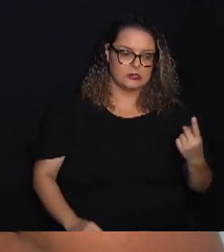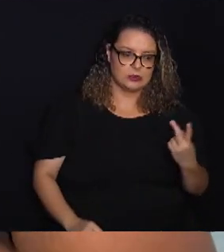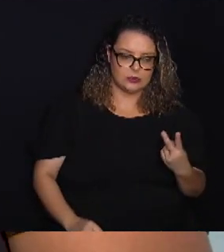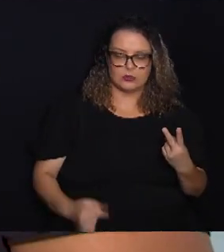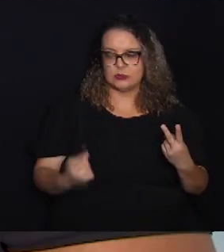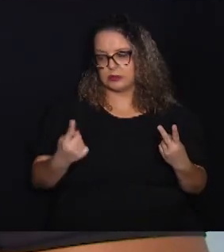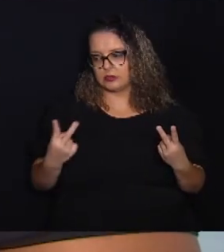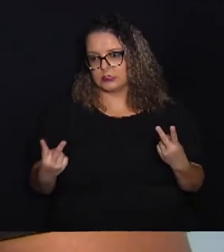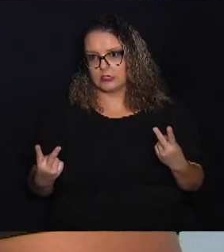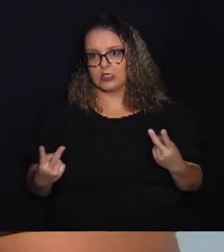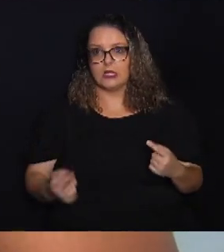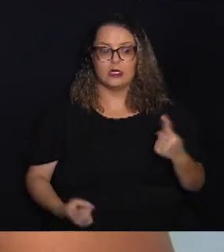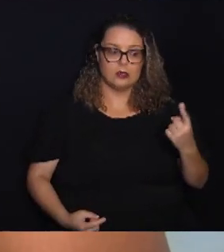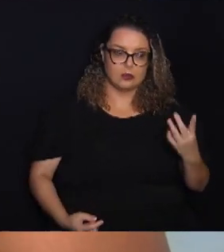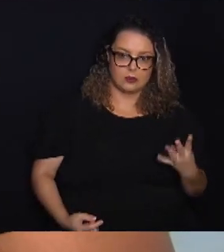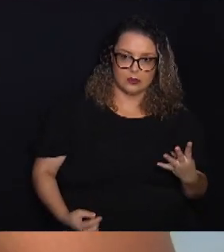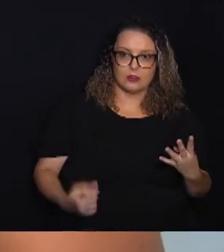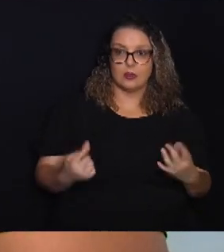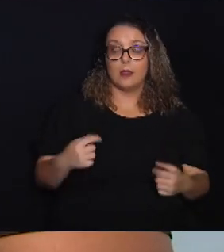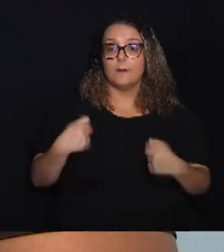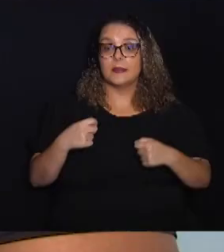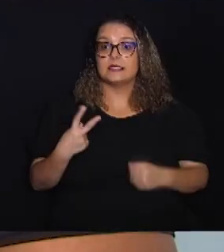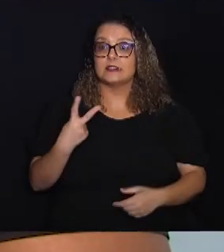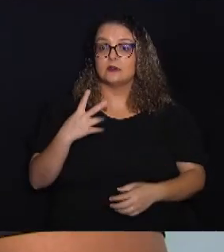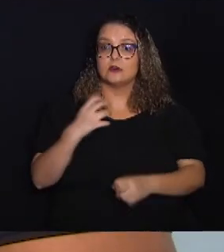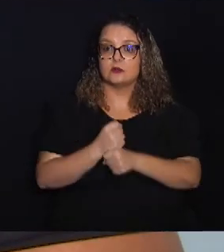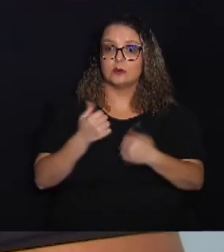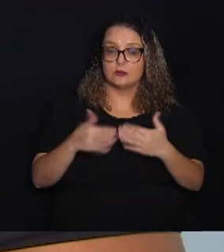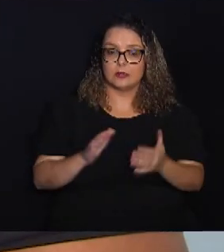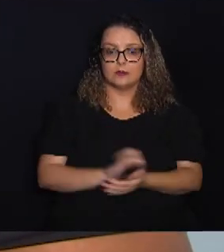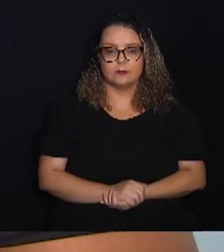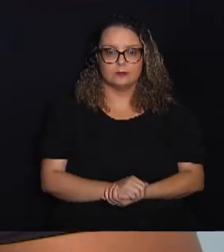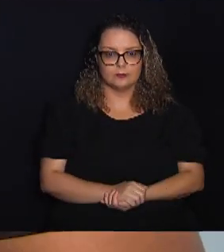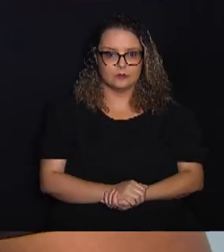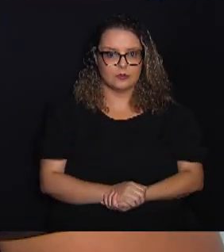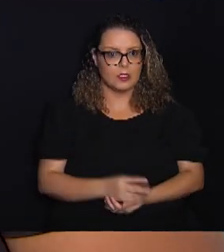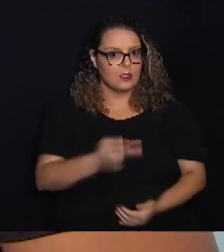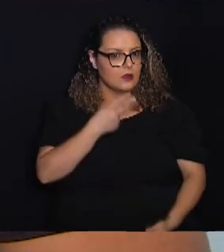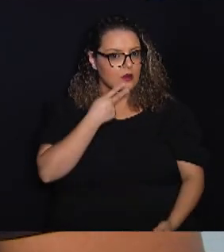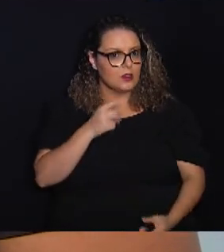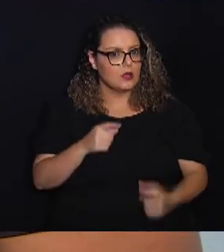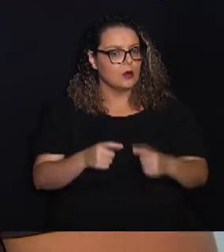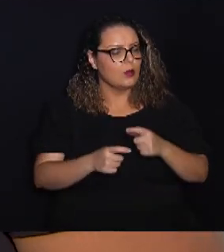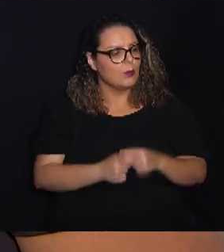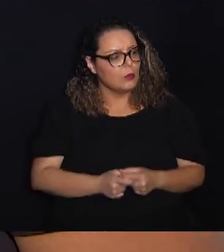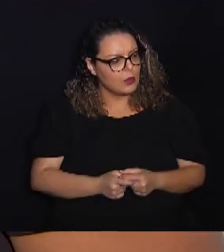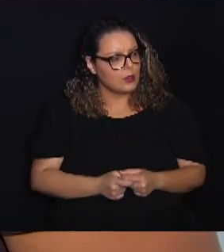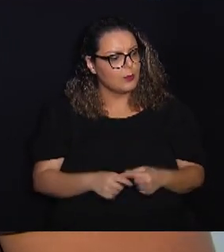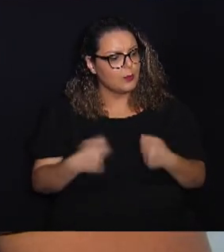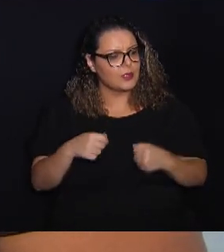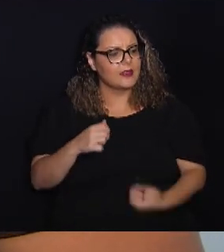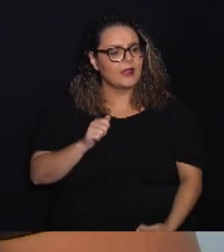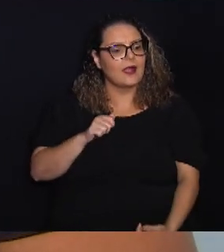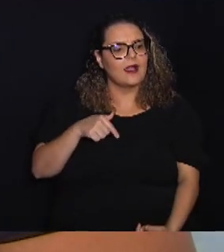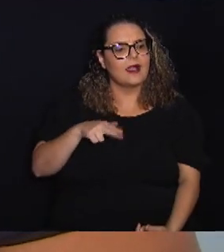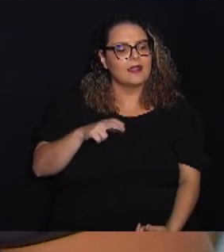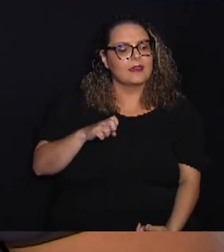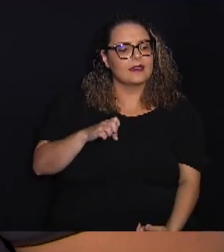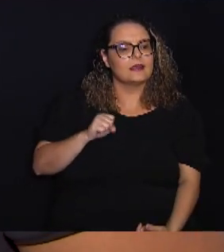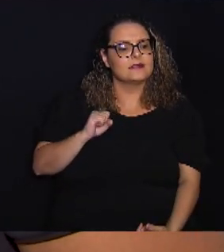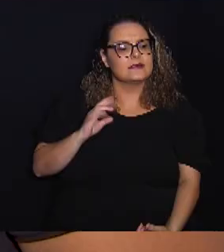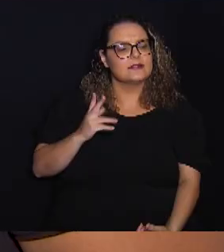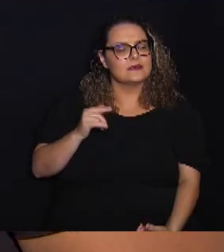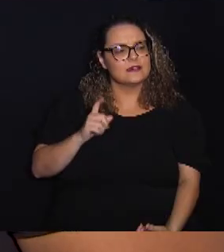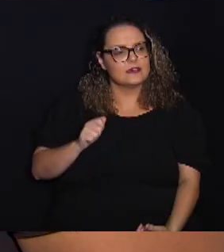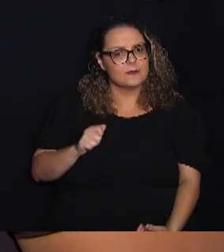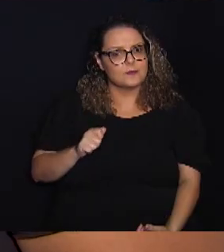se estando 12-12, joga 14, tem que abrir 2 pontos. E você falando da bolinha, né? Por que ela precisa ser